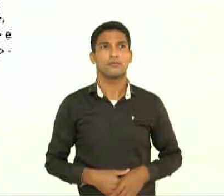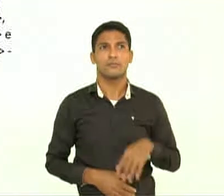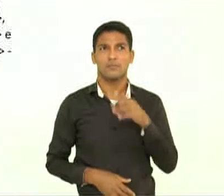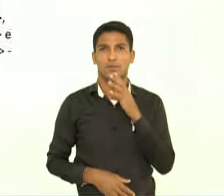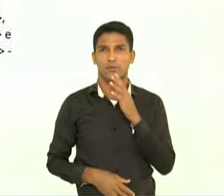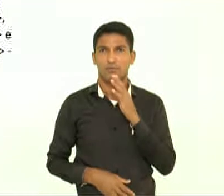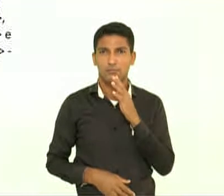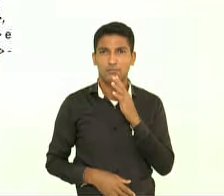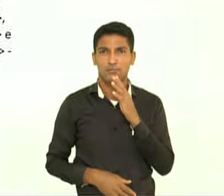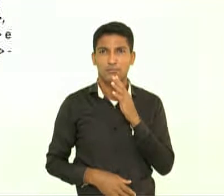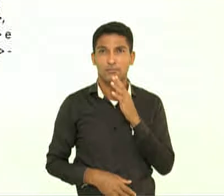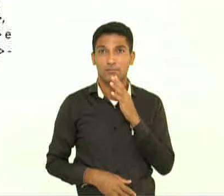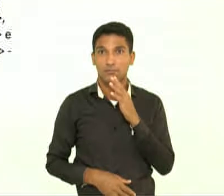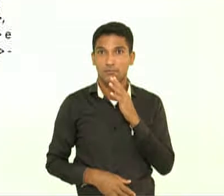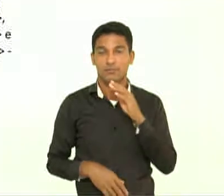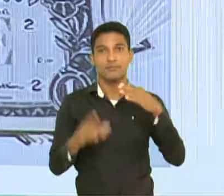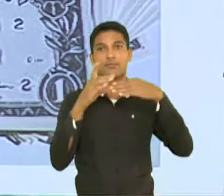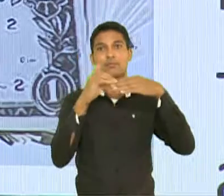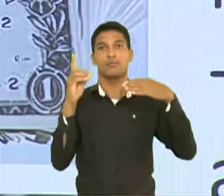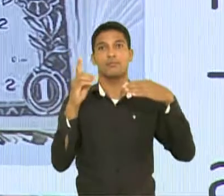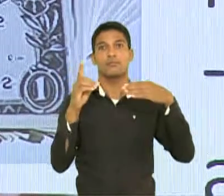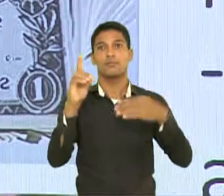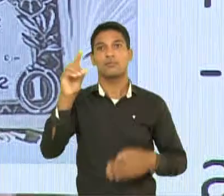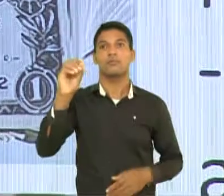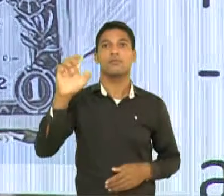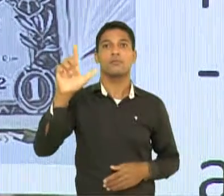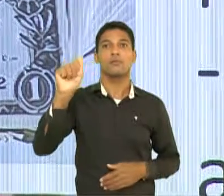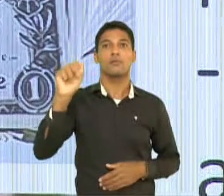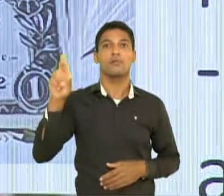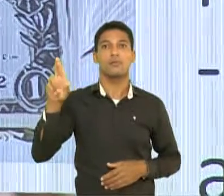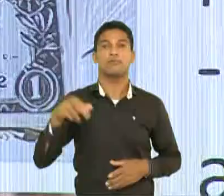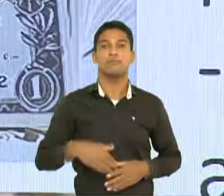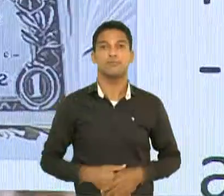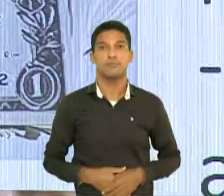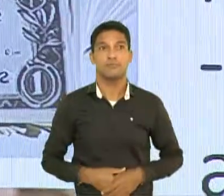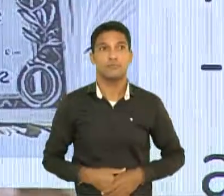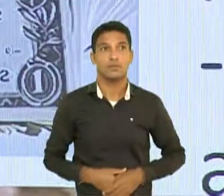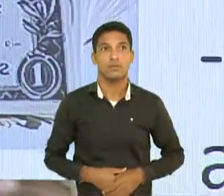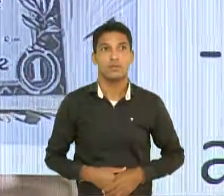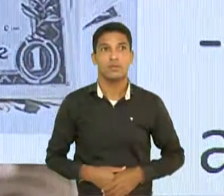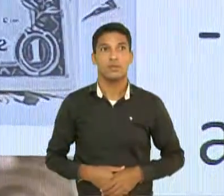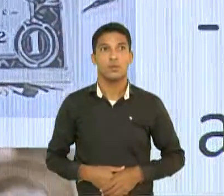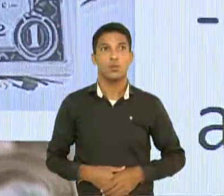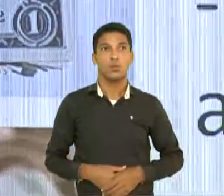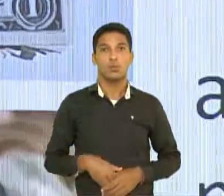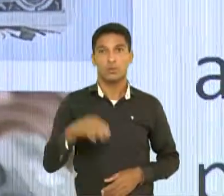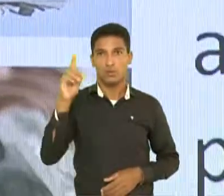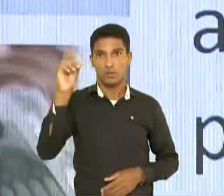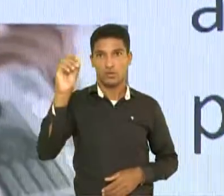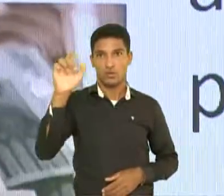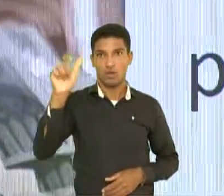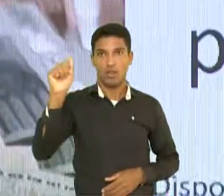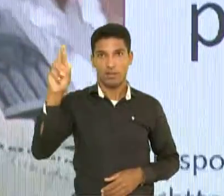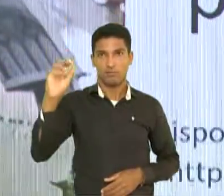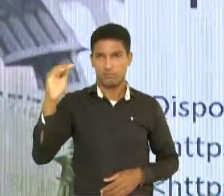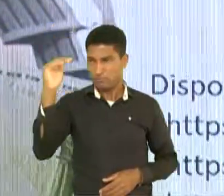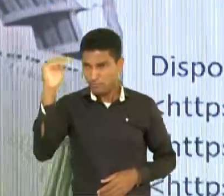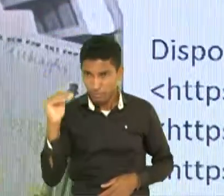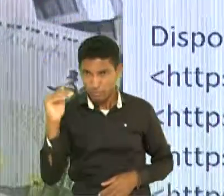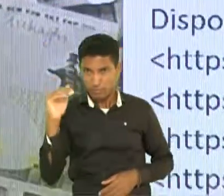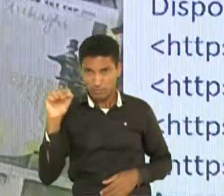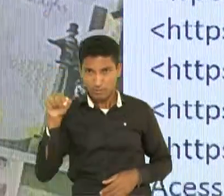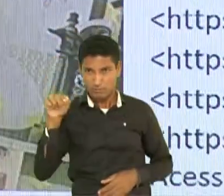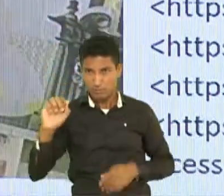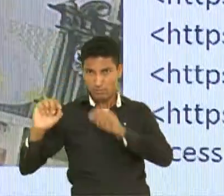que cédula é essa? O dólar. Agora, desce embaixo do dólar, do seu lado direito, inferior